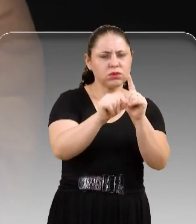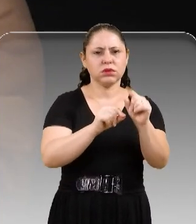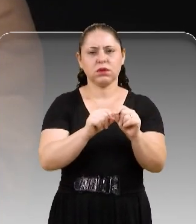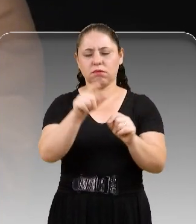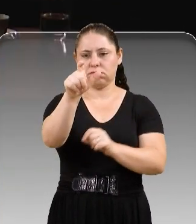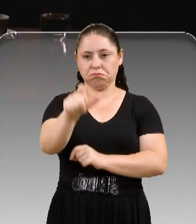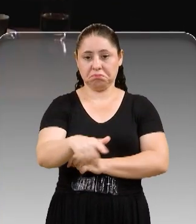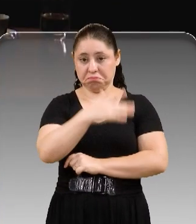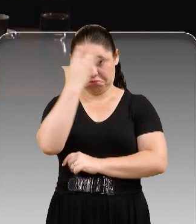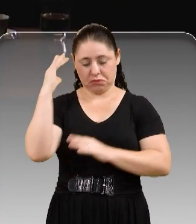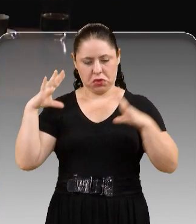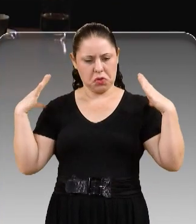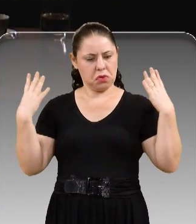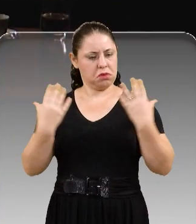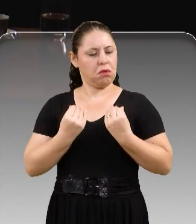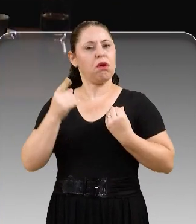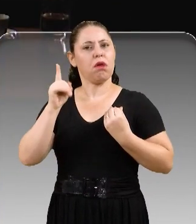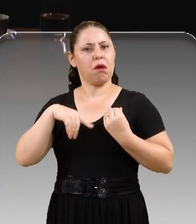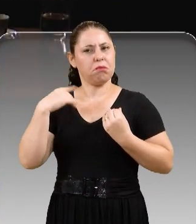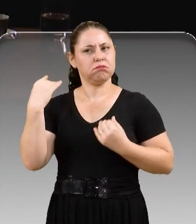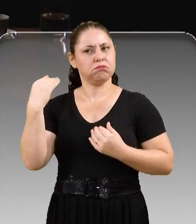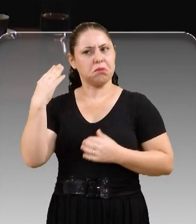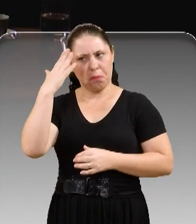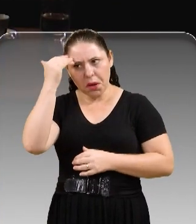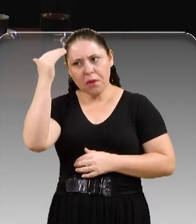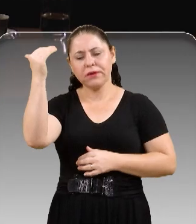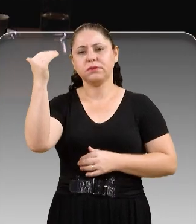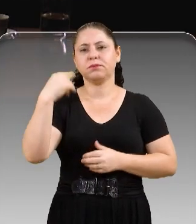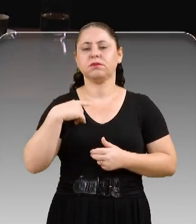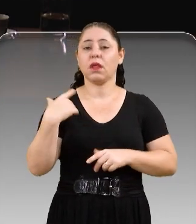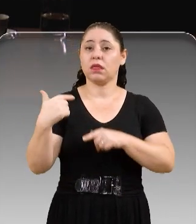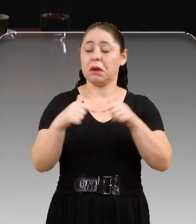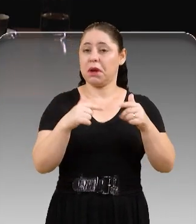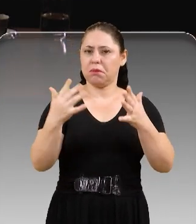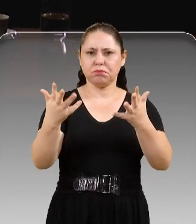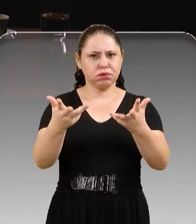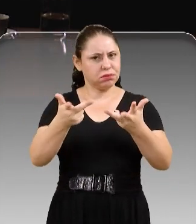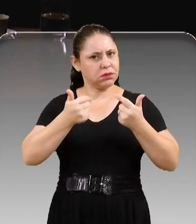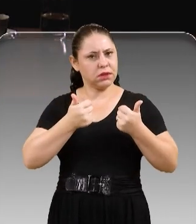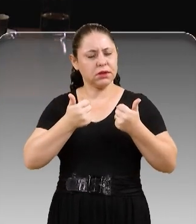né? E trabalhei com magistrados maravilhosos lá em Londrina,